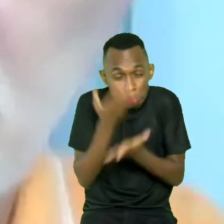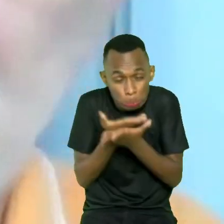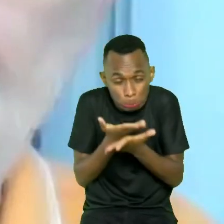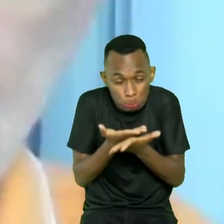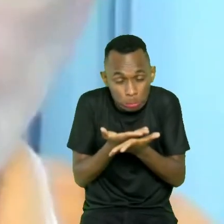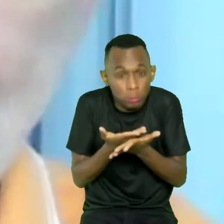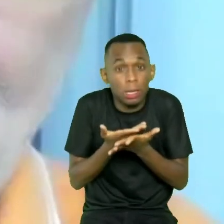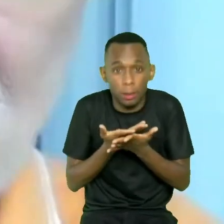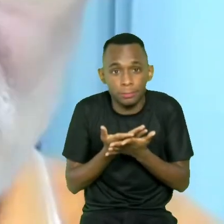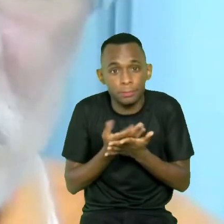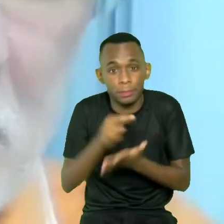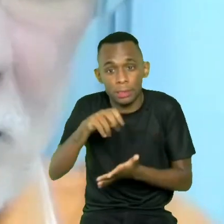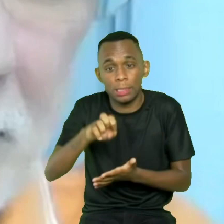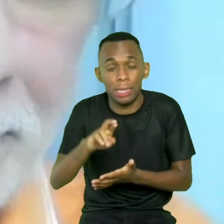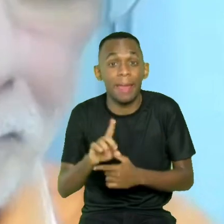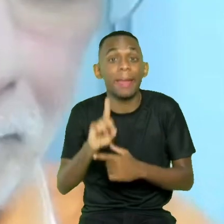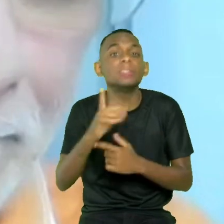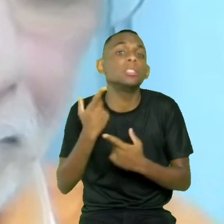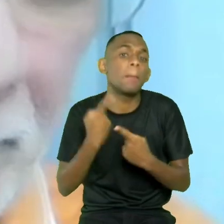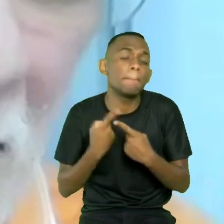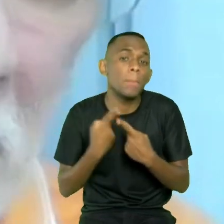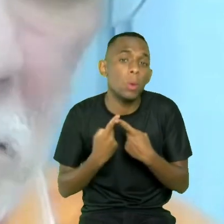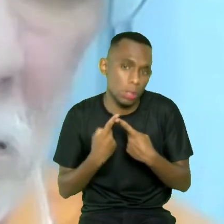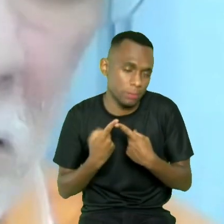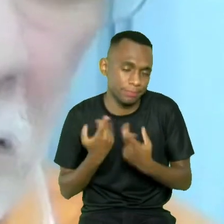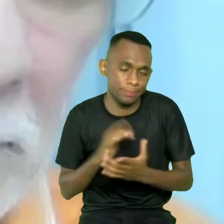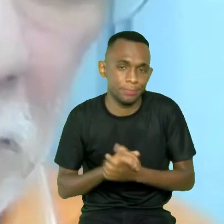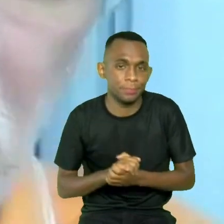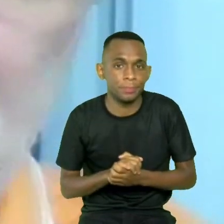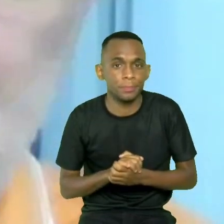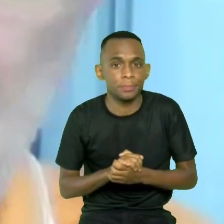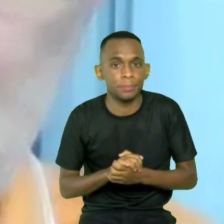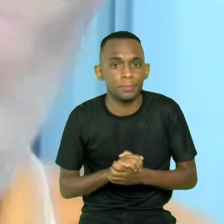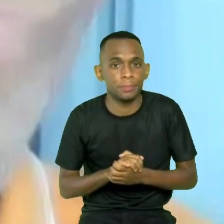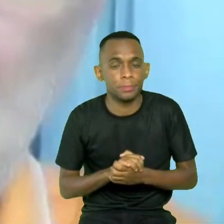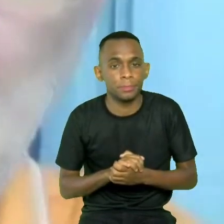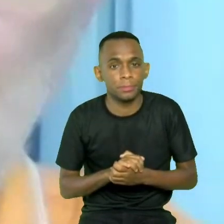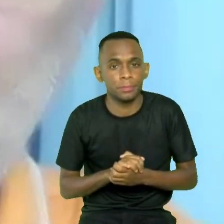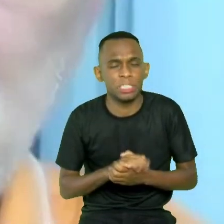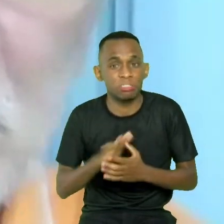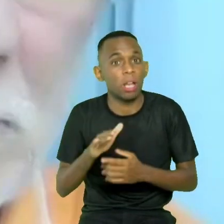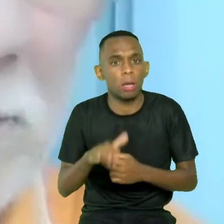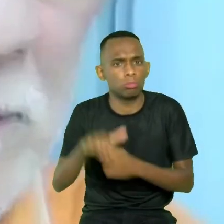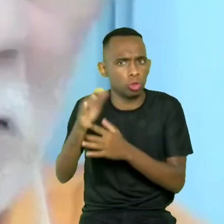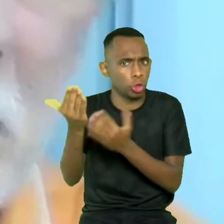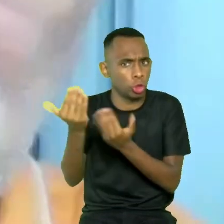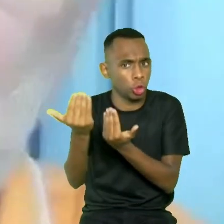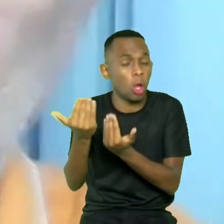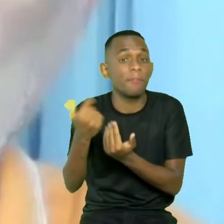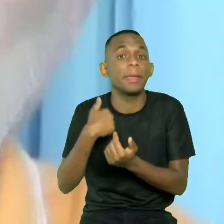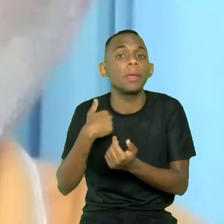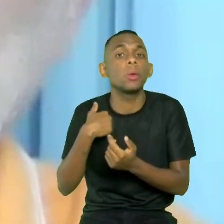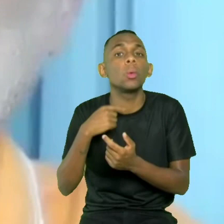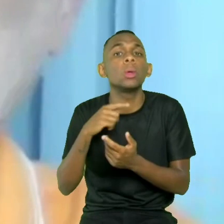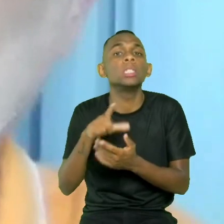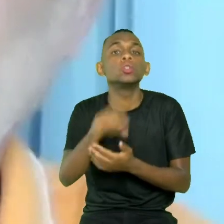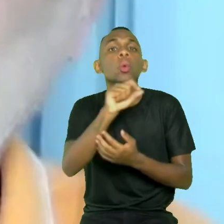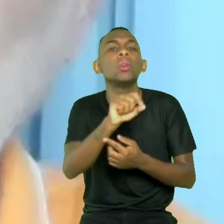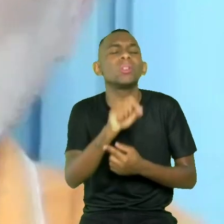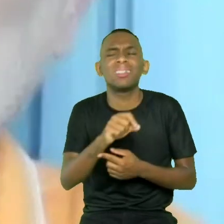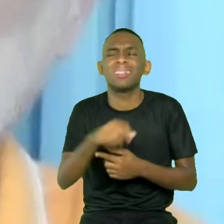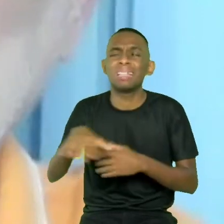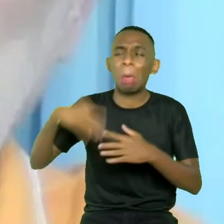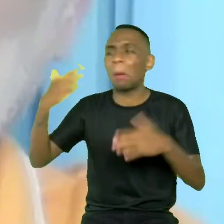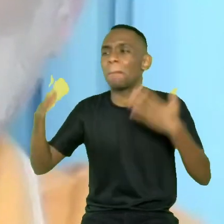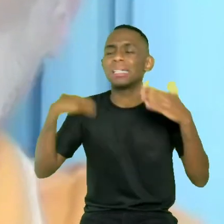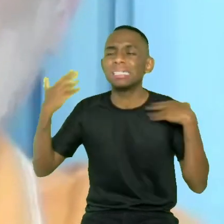deixava de aí já na adolescência, eu deixava de sair com os amigos,